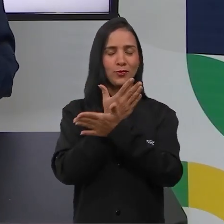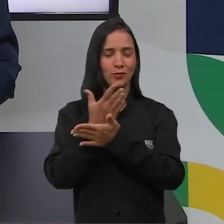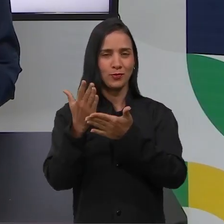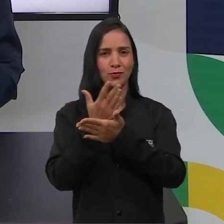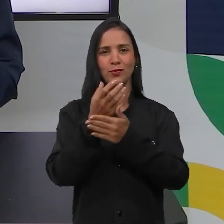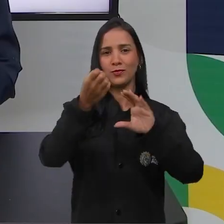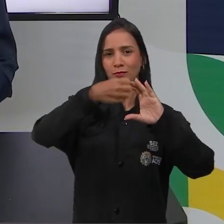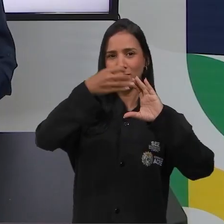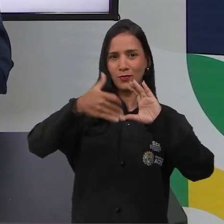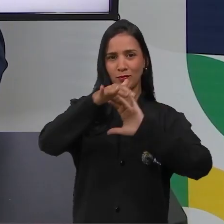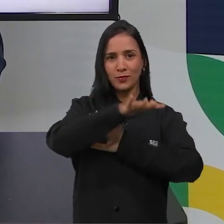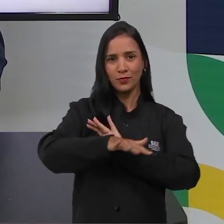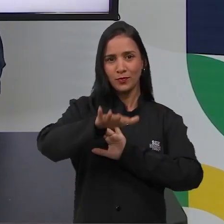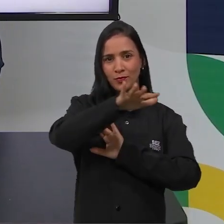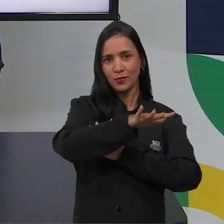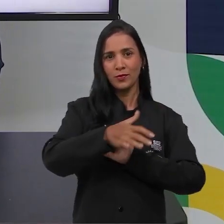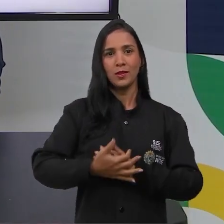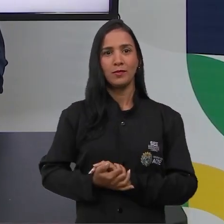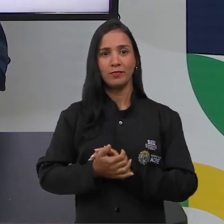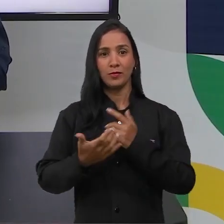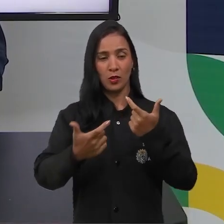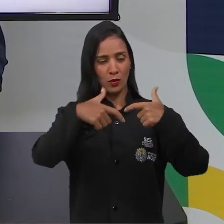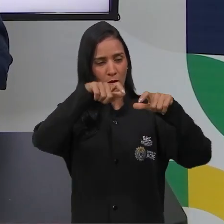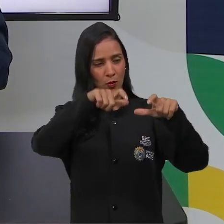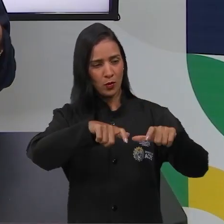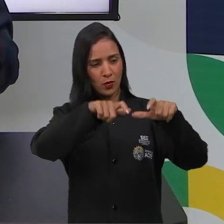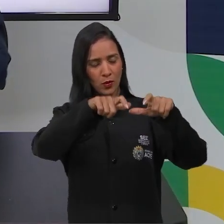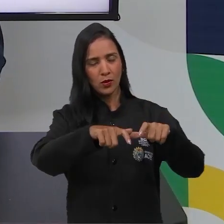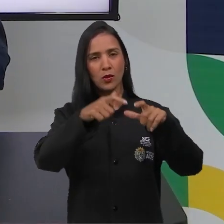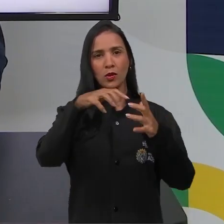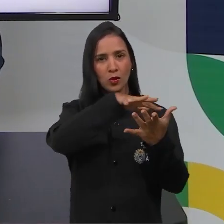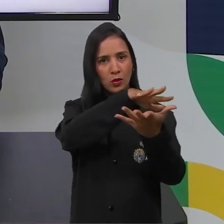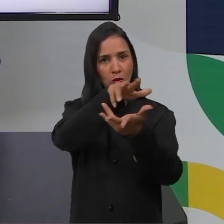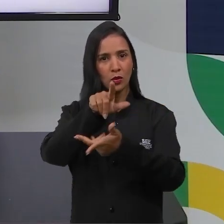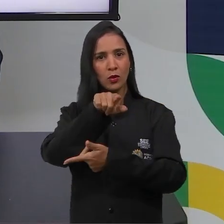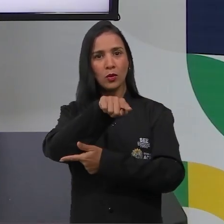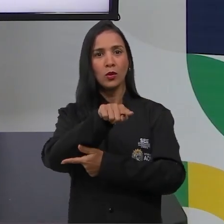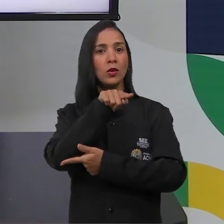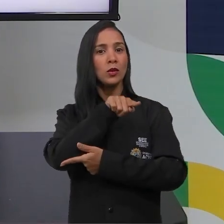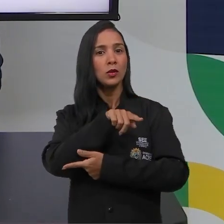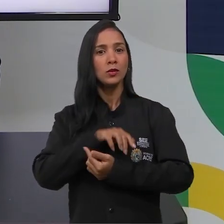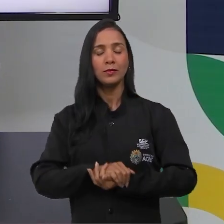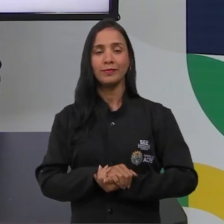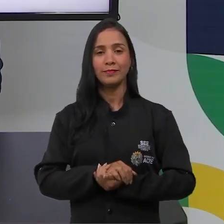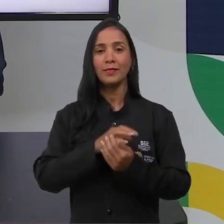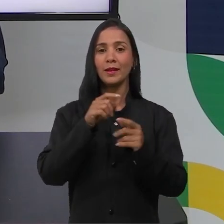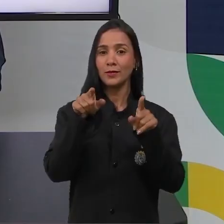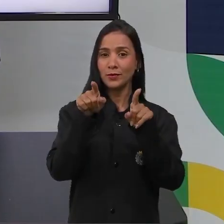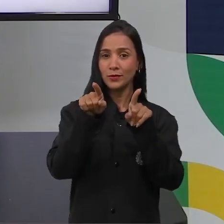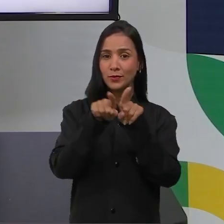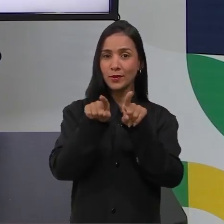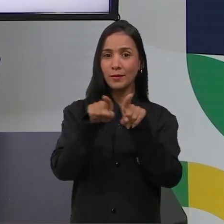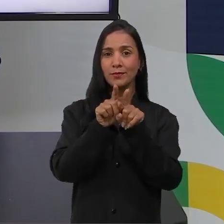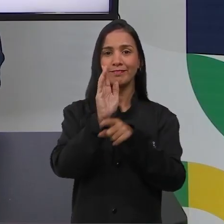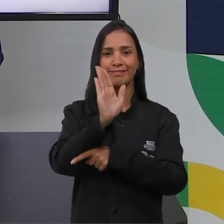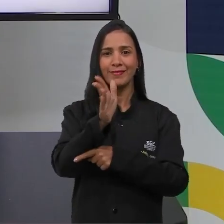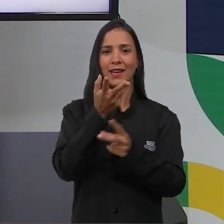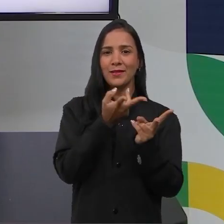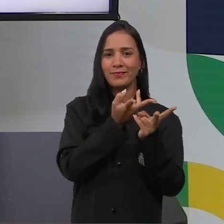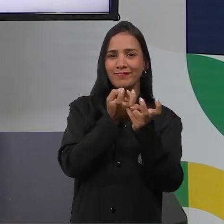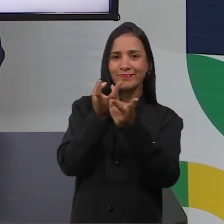é a localização do continente africano. Aqui a gente percebe algumas características já, alguns